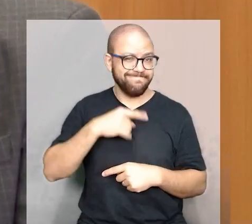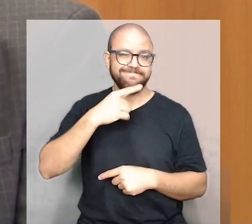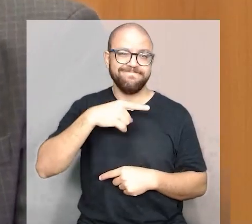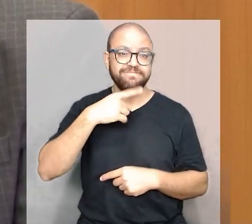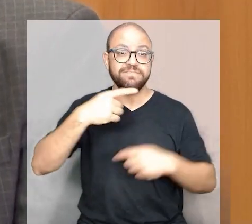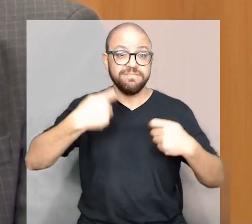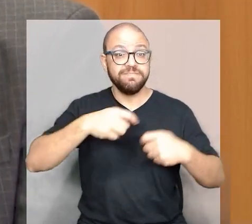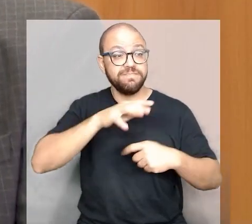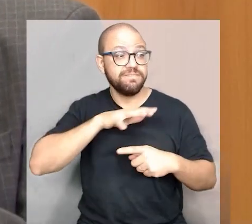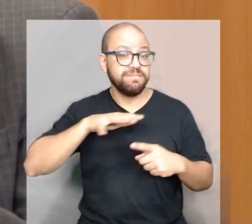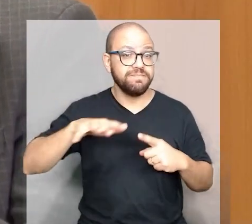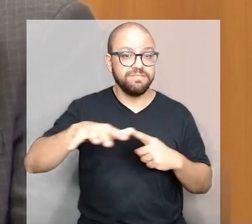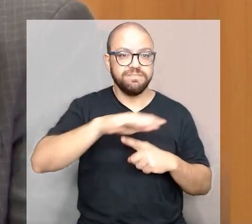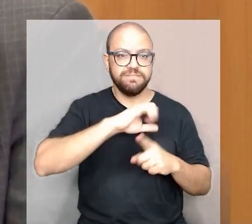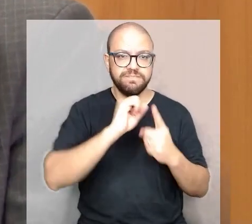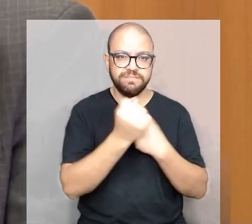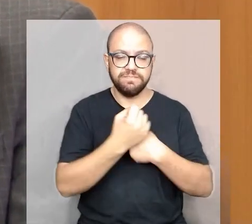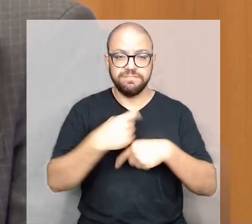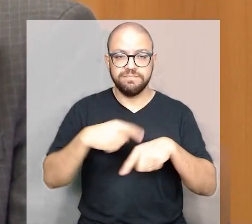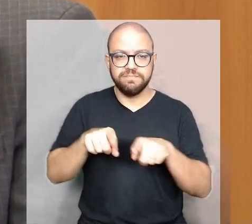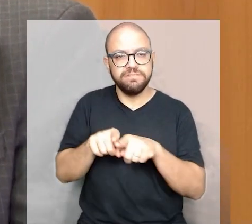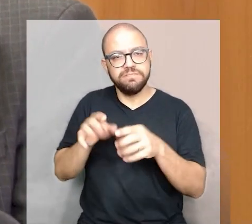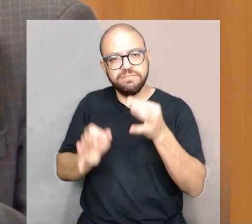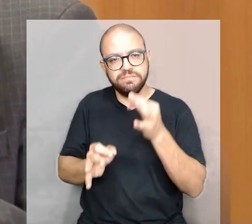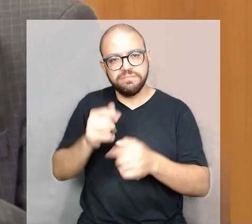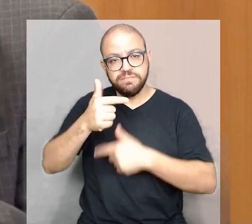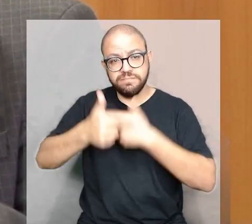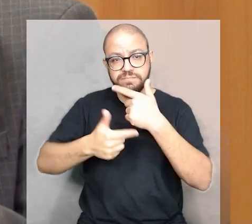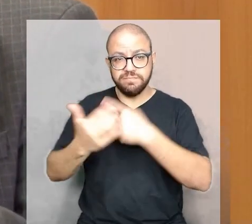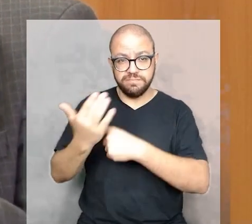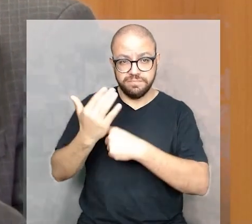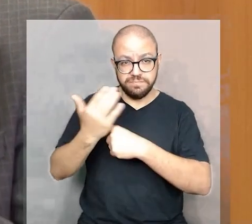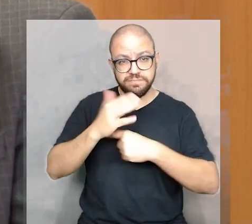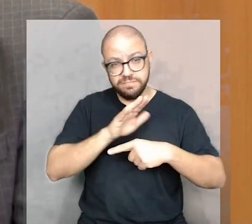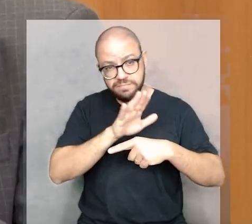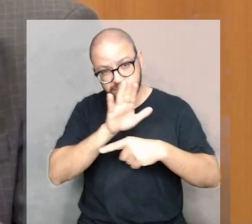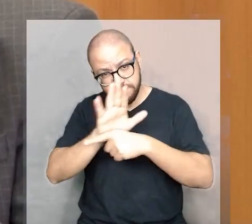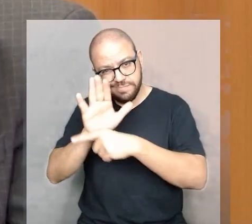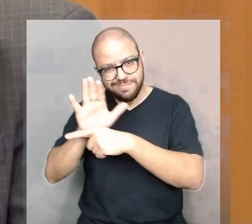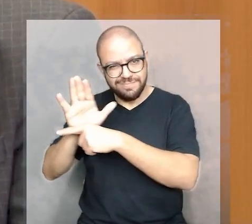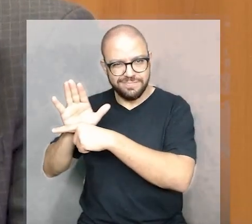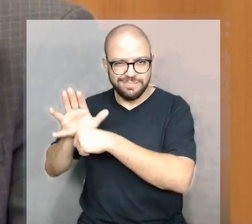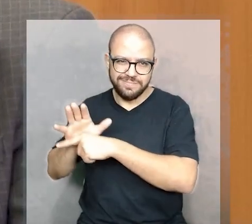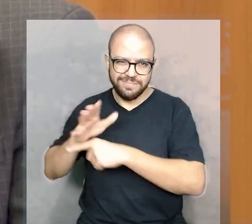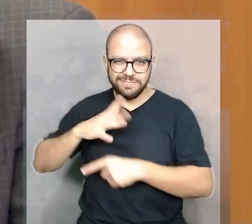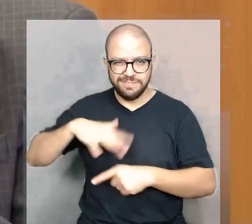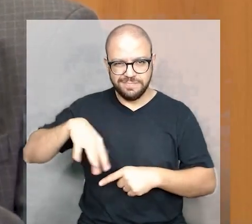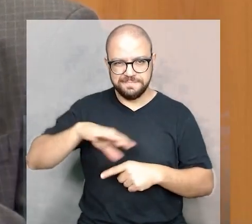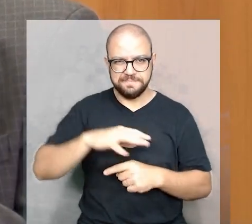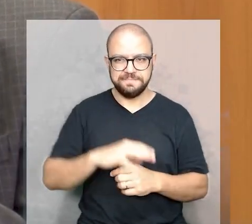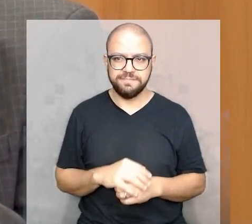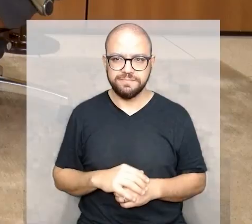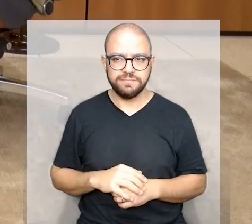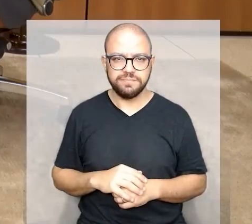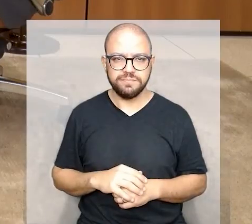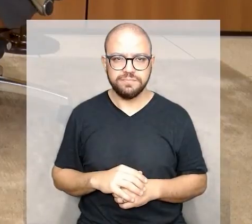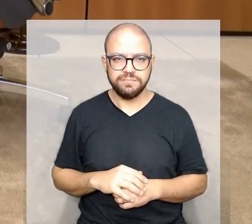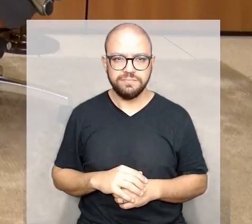vai dar certo, né? A própria Justiça do Trabalho também nos ajudando, então, ou a gente ajuda a Justiça do Trabalho a decidir melhor. Então,